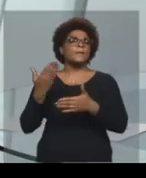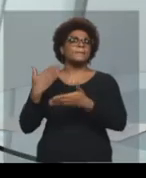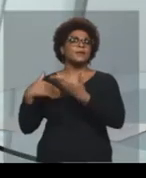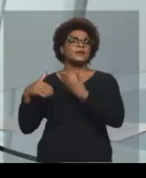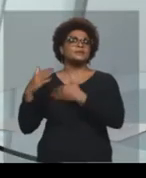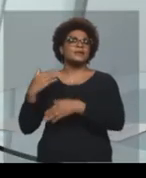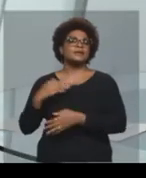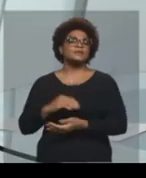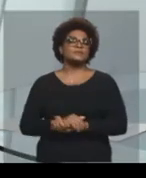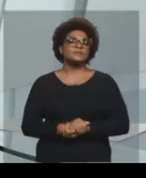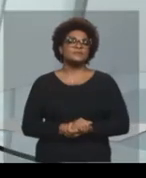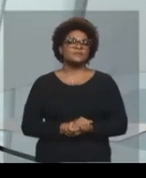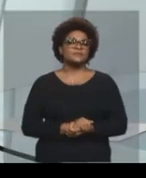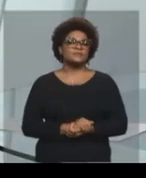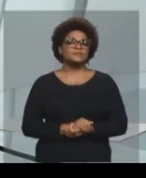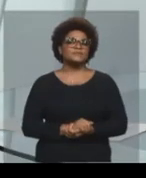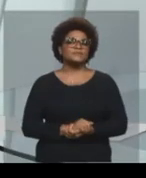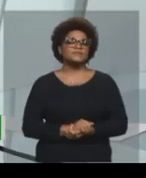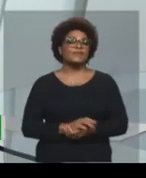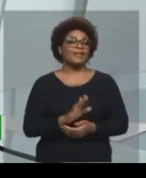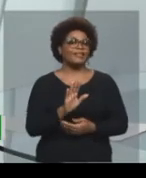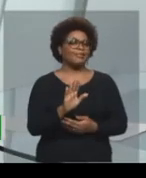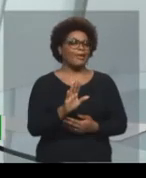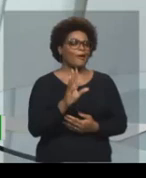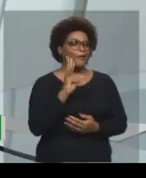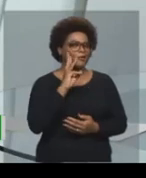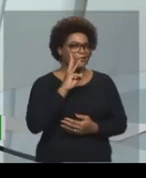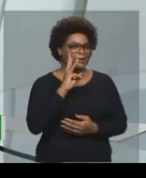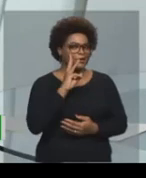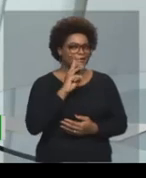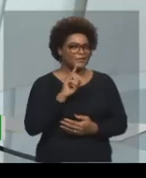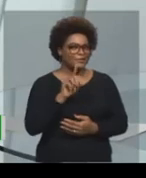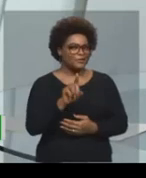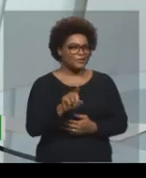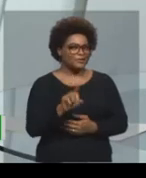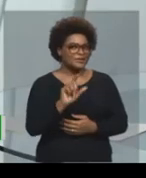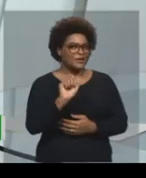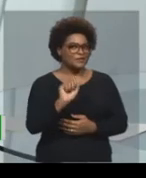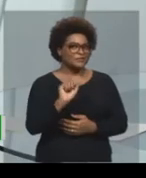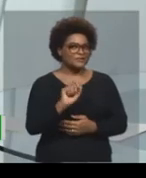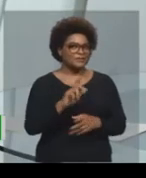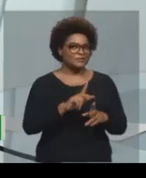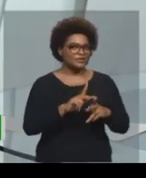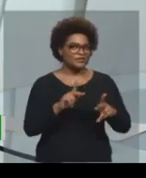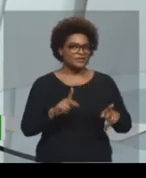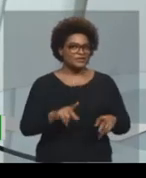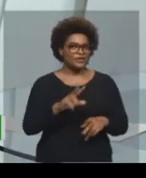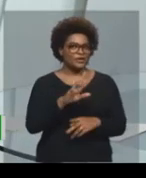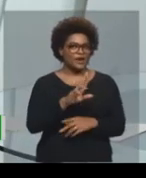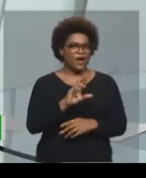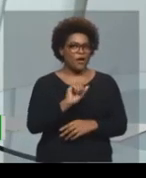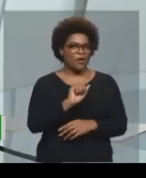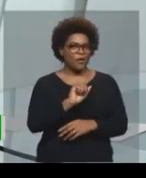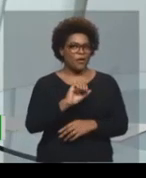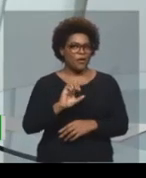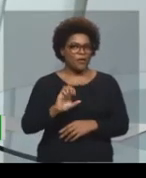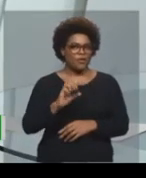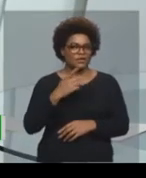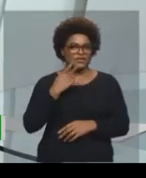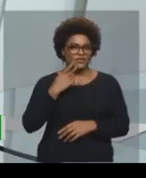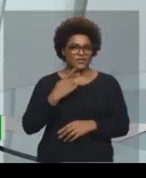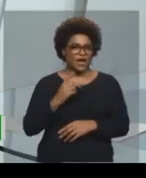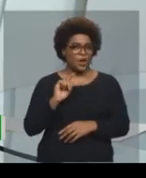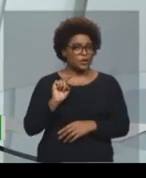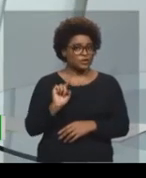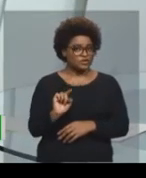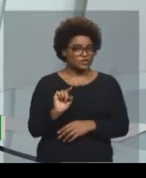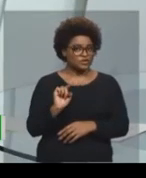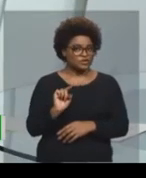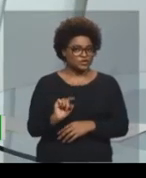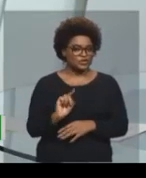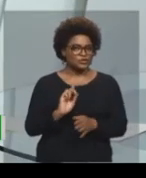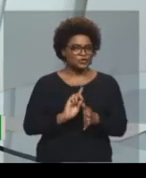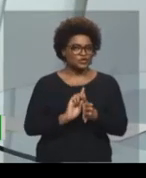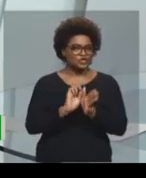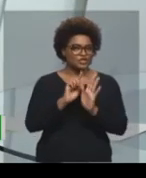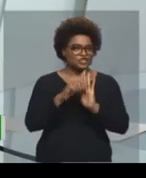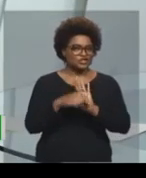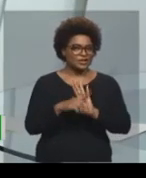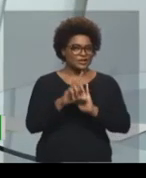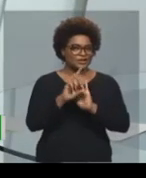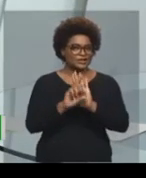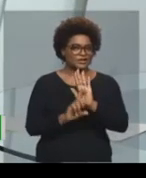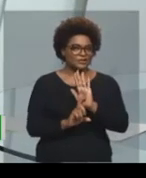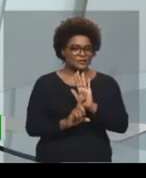pergunta. Eu vou lembrar o que a professora Rose havia mencionado a respeito dessa questão dos gêneros